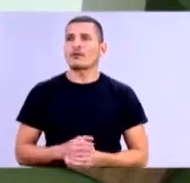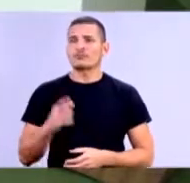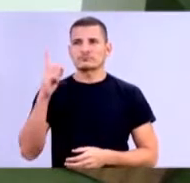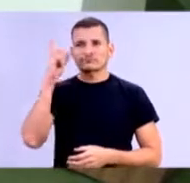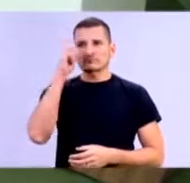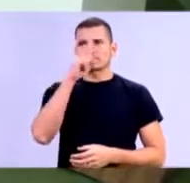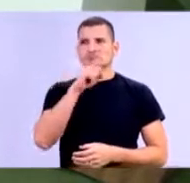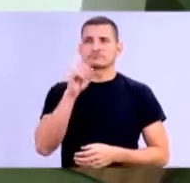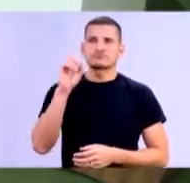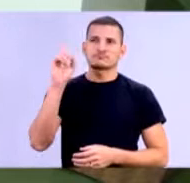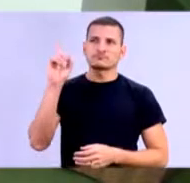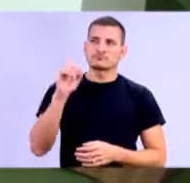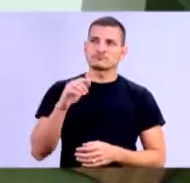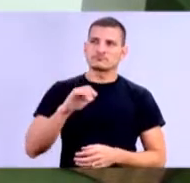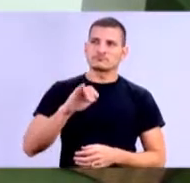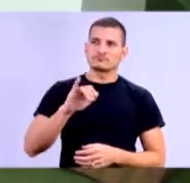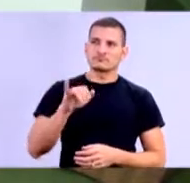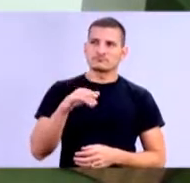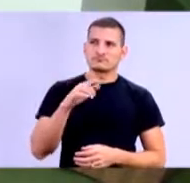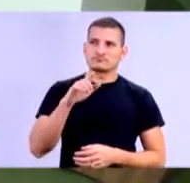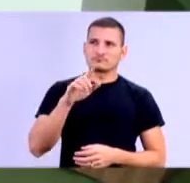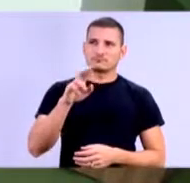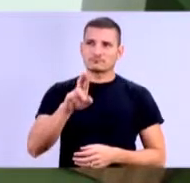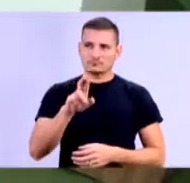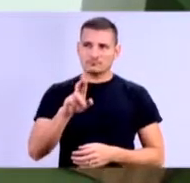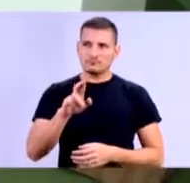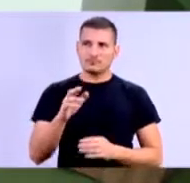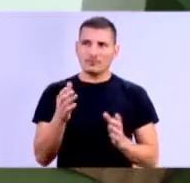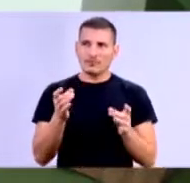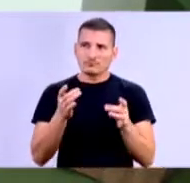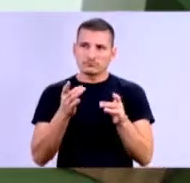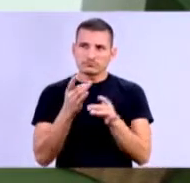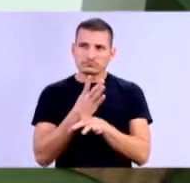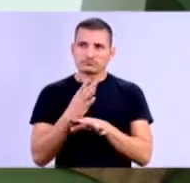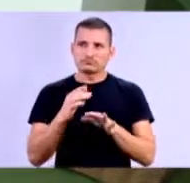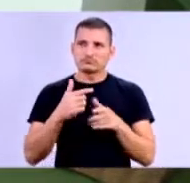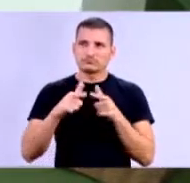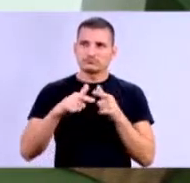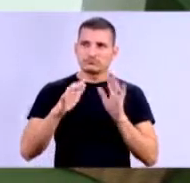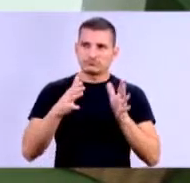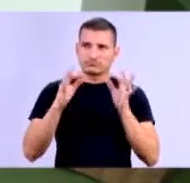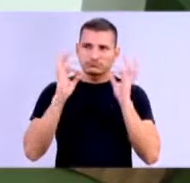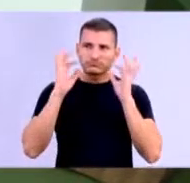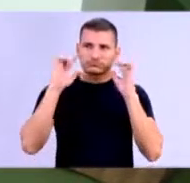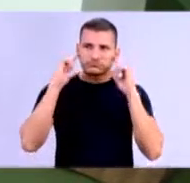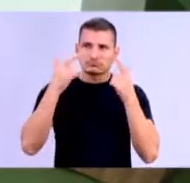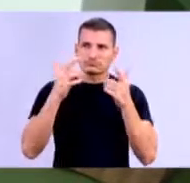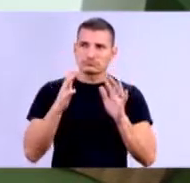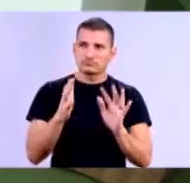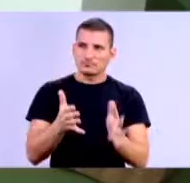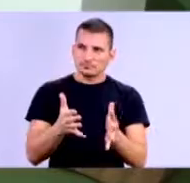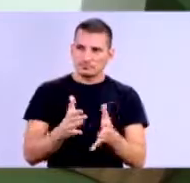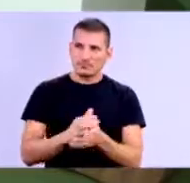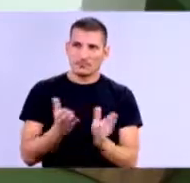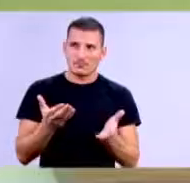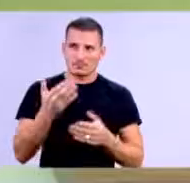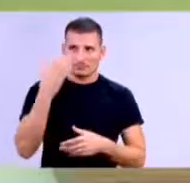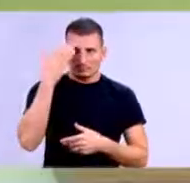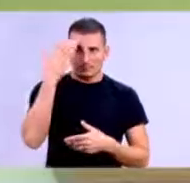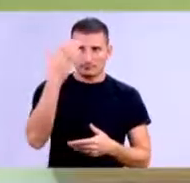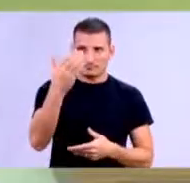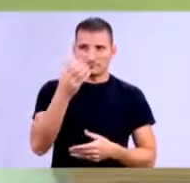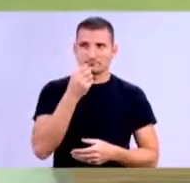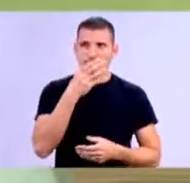de infraestrutura. Mas agora, graças a Deus, já foi tudo solucionado. E aí nós agradecemos então e damos boas-vindas